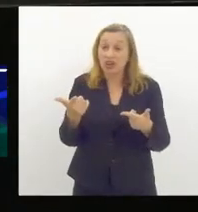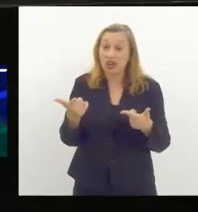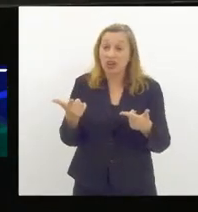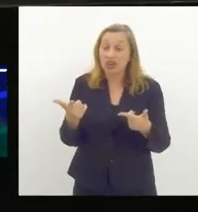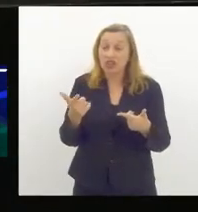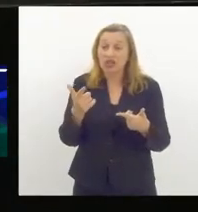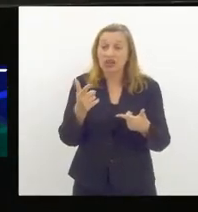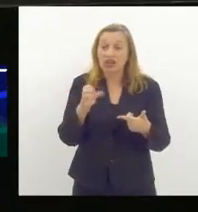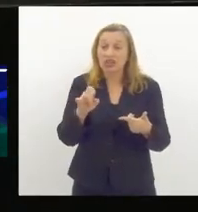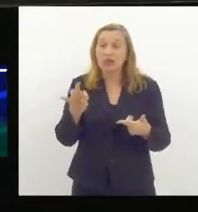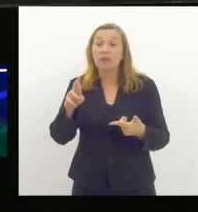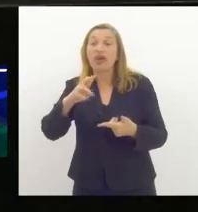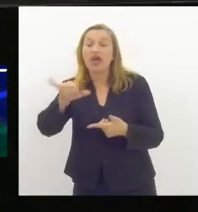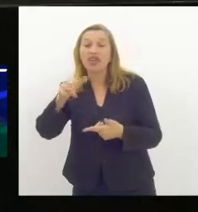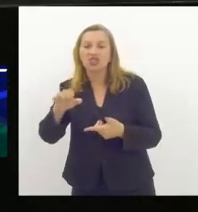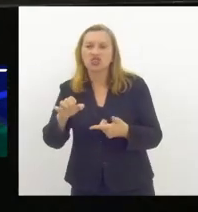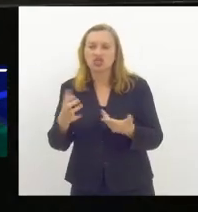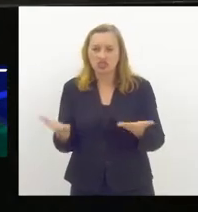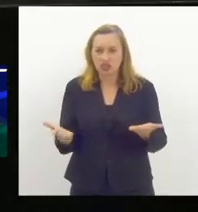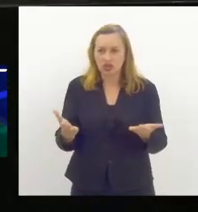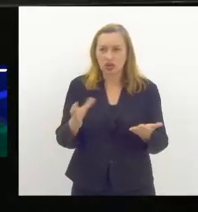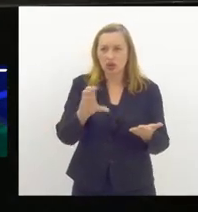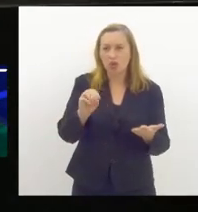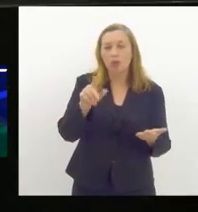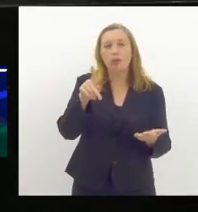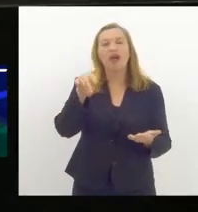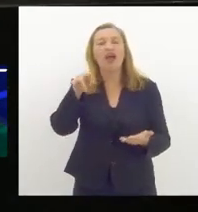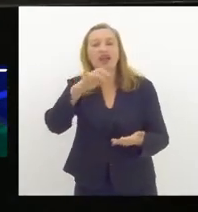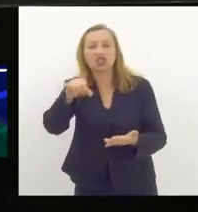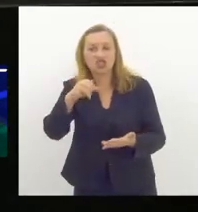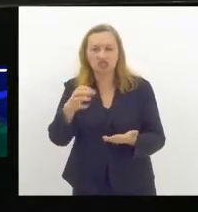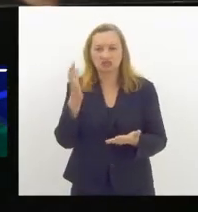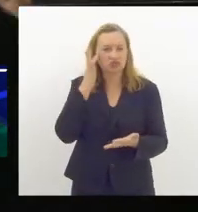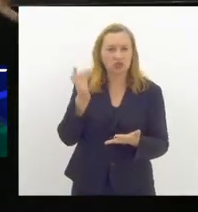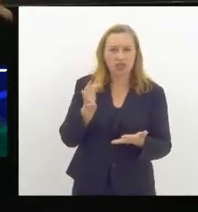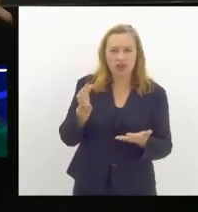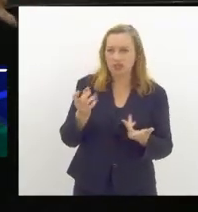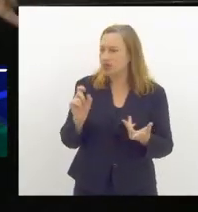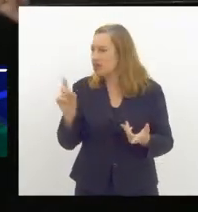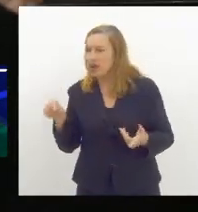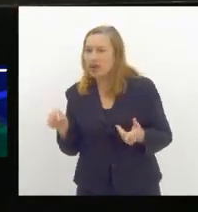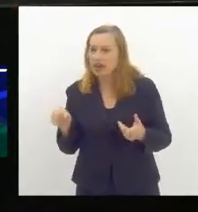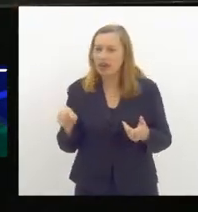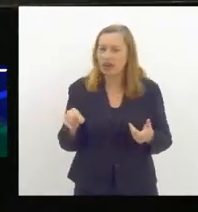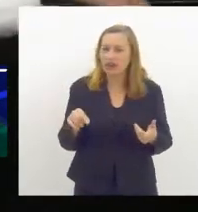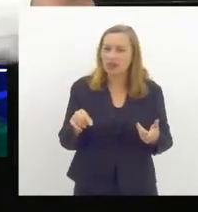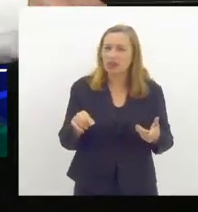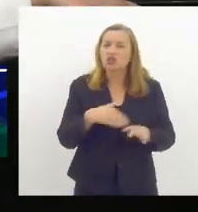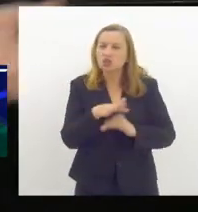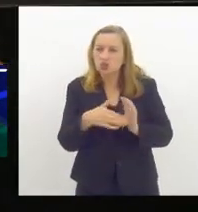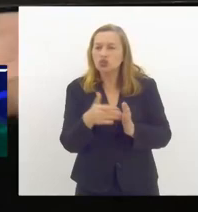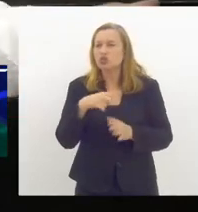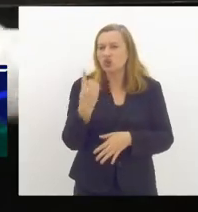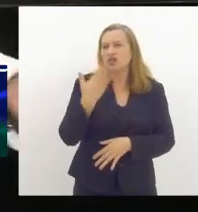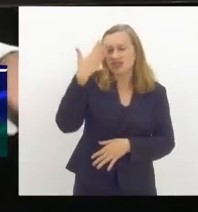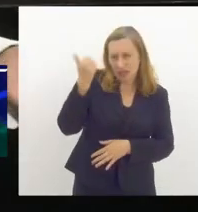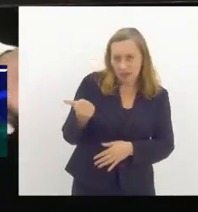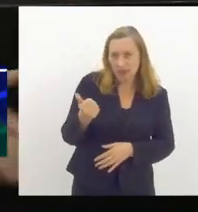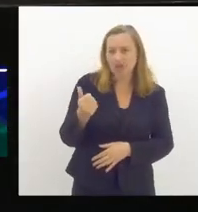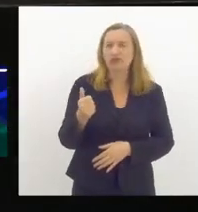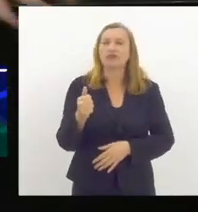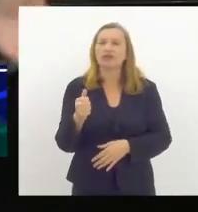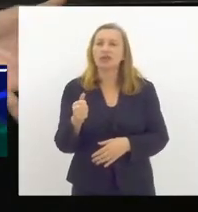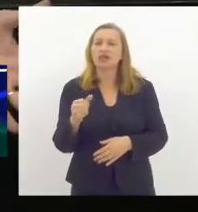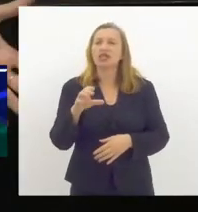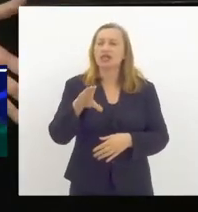talheres e perde aí que até o fez fala Comperj eu não sei que acontece que é ceperj Todos nós sabemos aqui foi que tá na